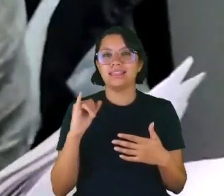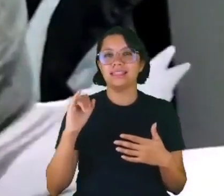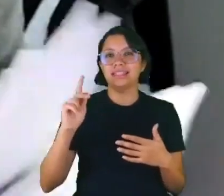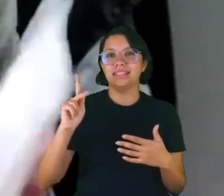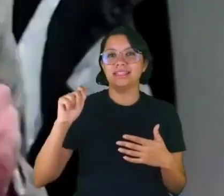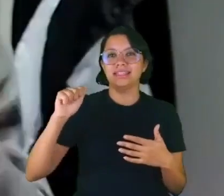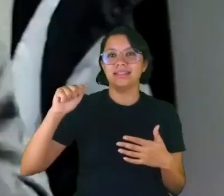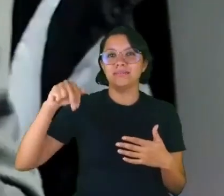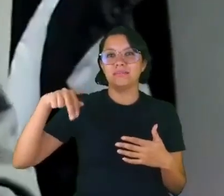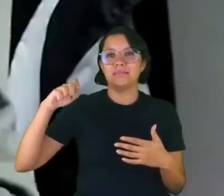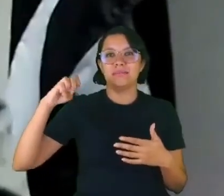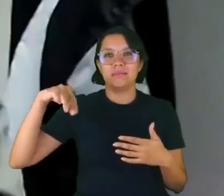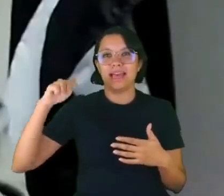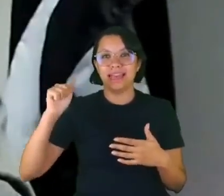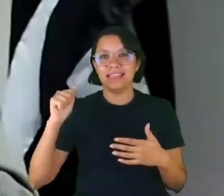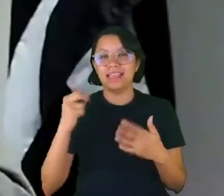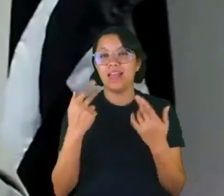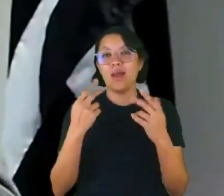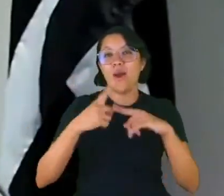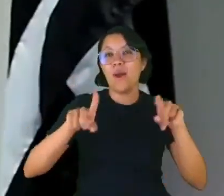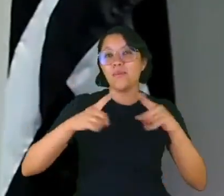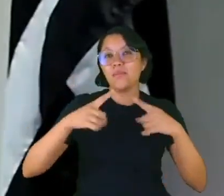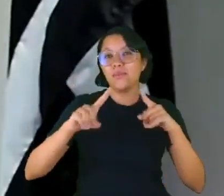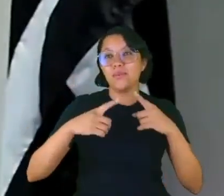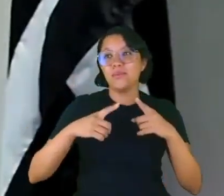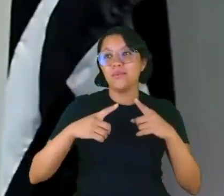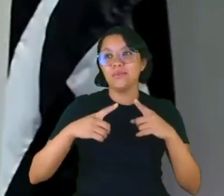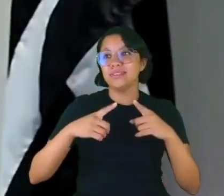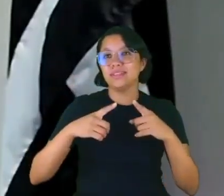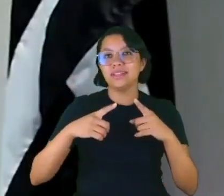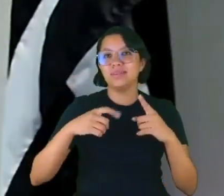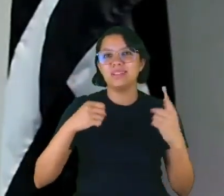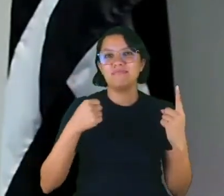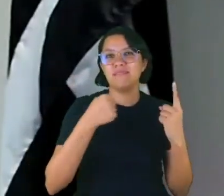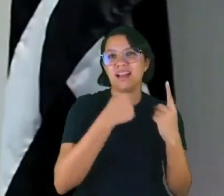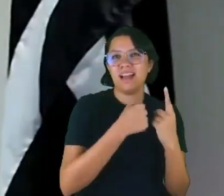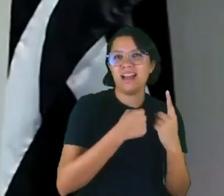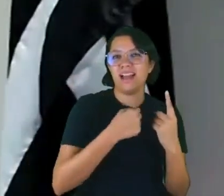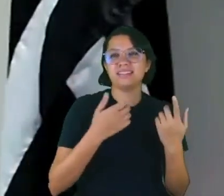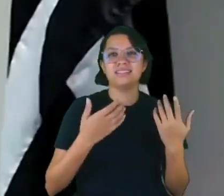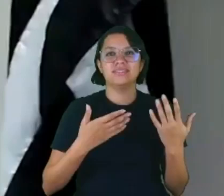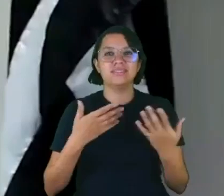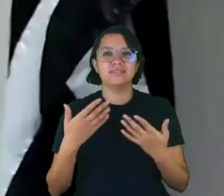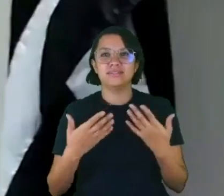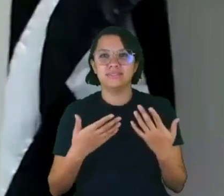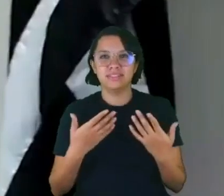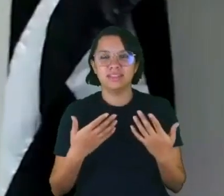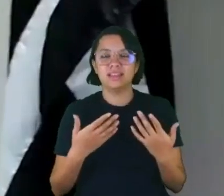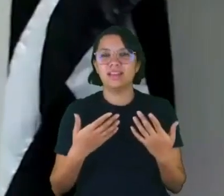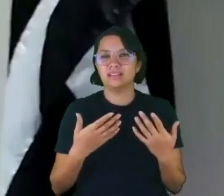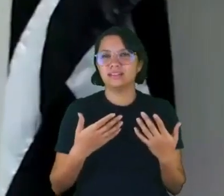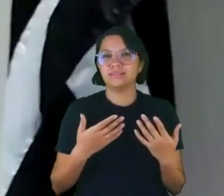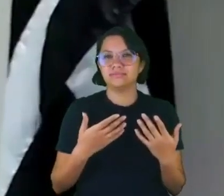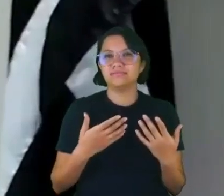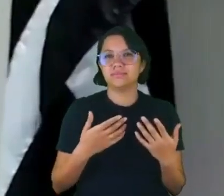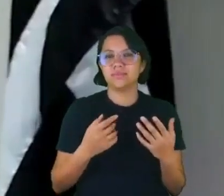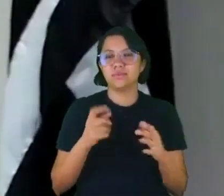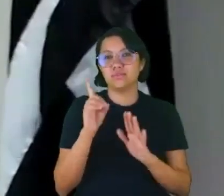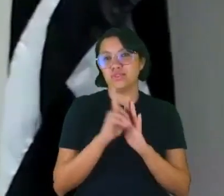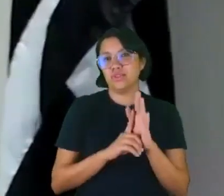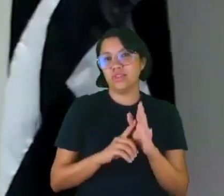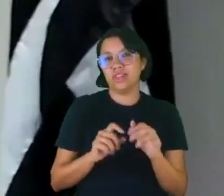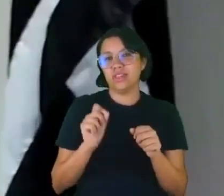inventividade. Olha que couve mais linda, né? Espetacular isso, né? Só mesmo. Só mesmo. O Ricardo